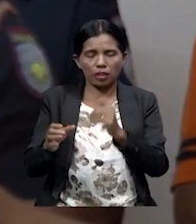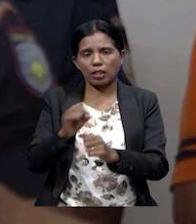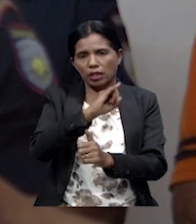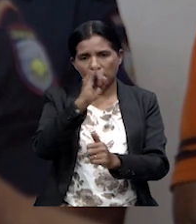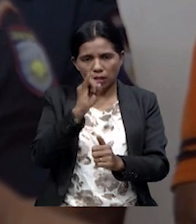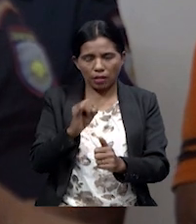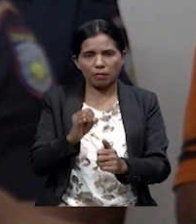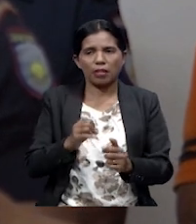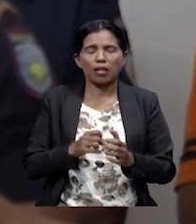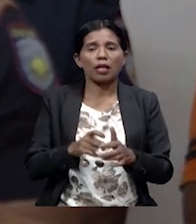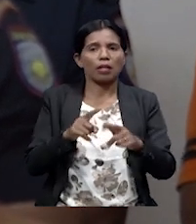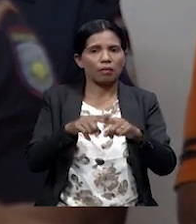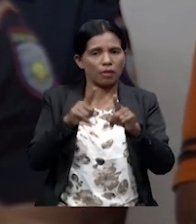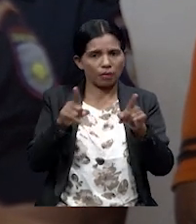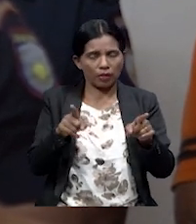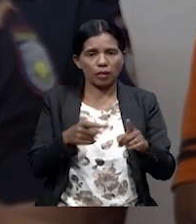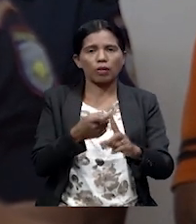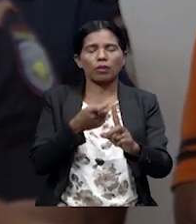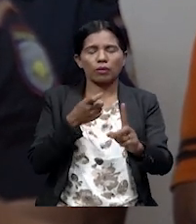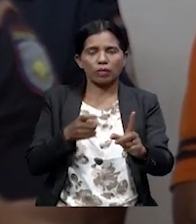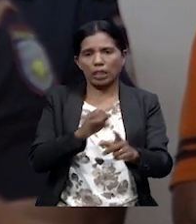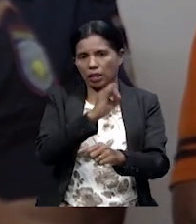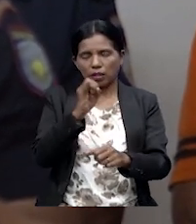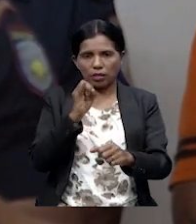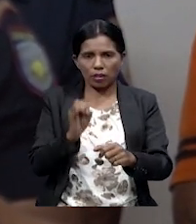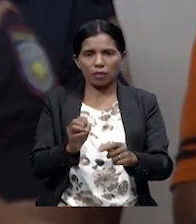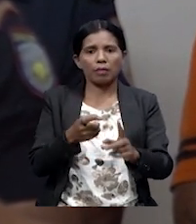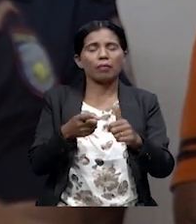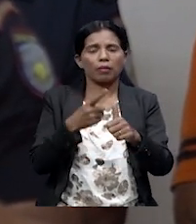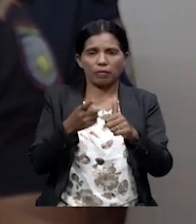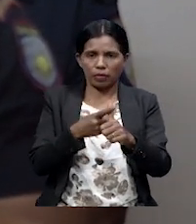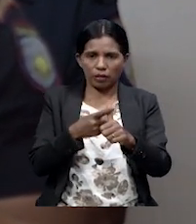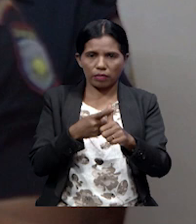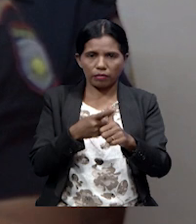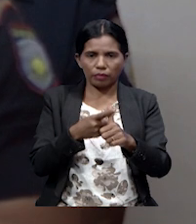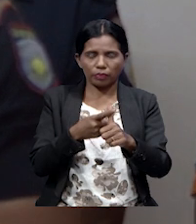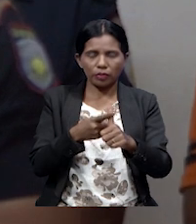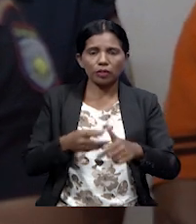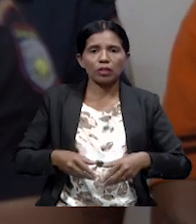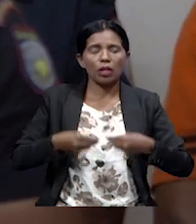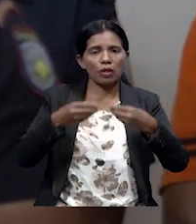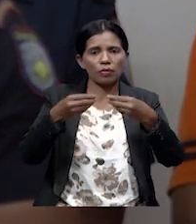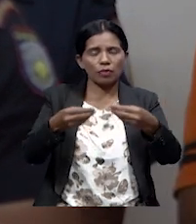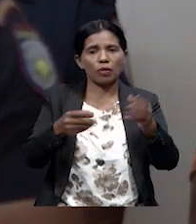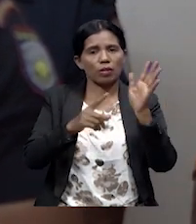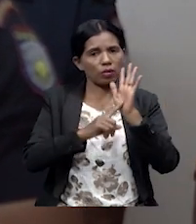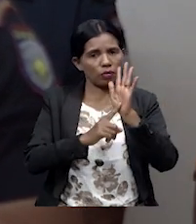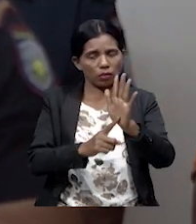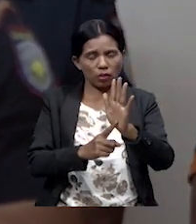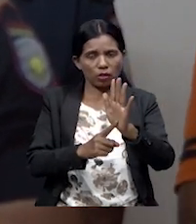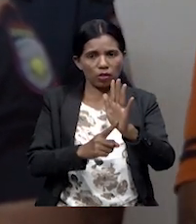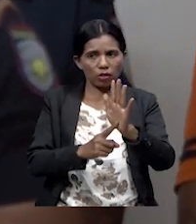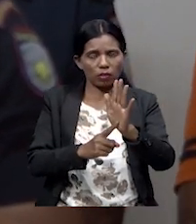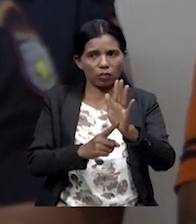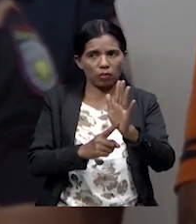hela mai be husi examinasaun inisiu nbe mak fosai kata